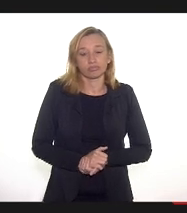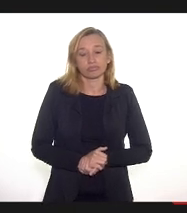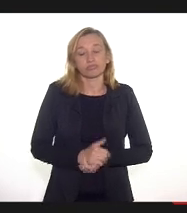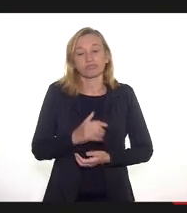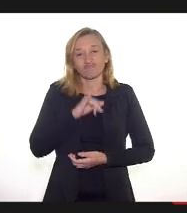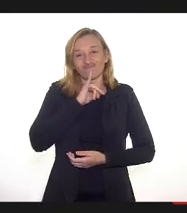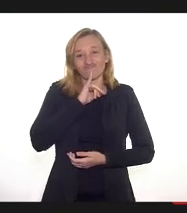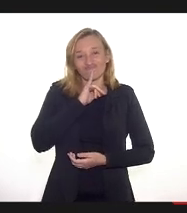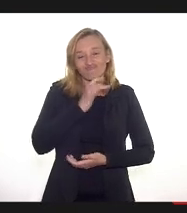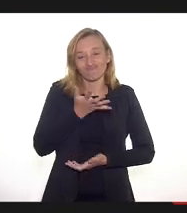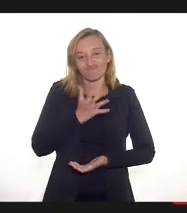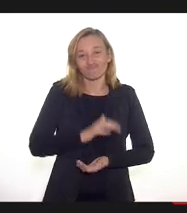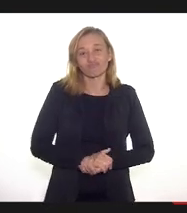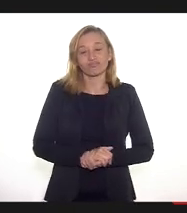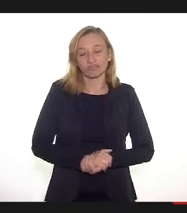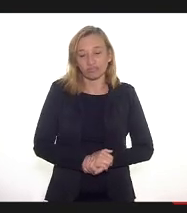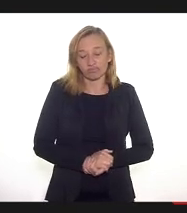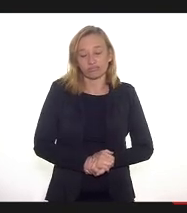infelizmente,